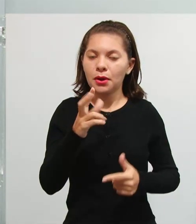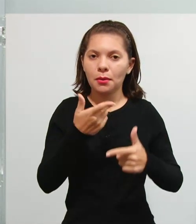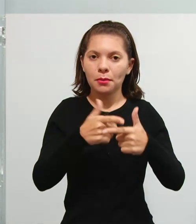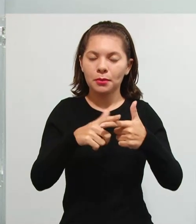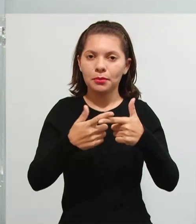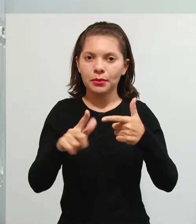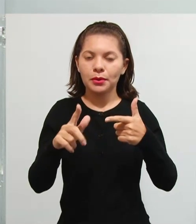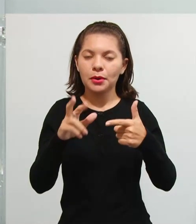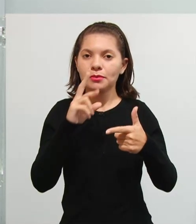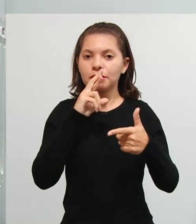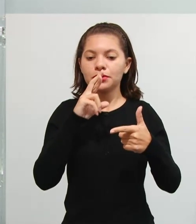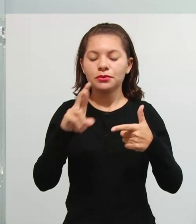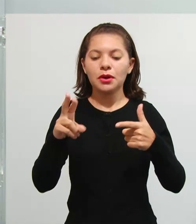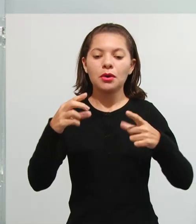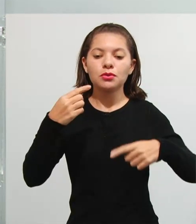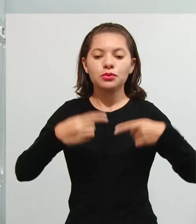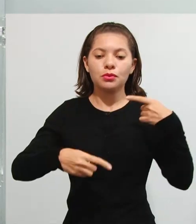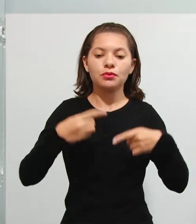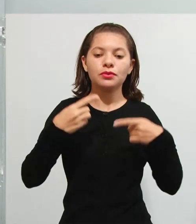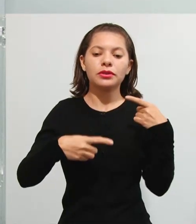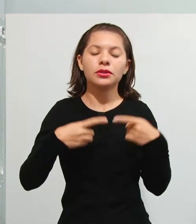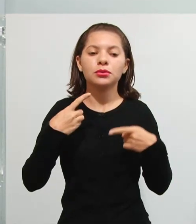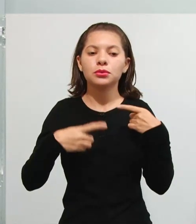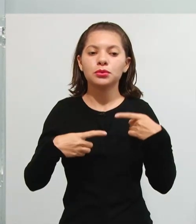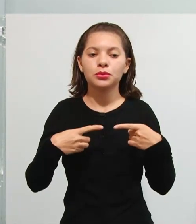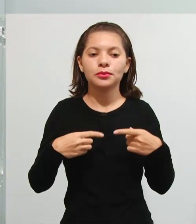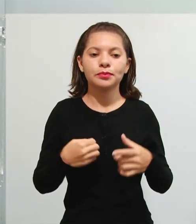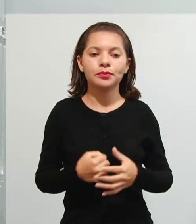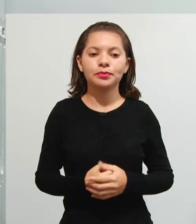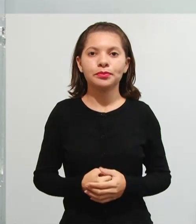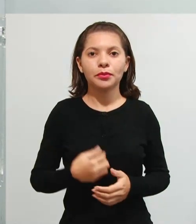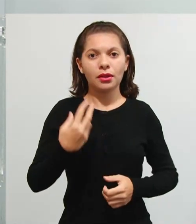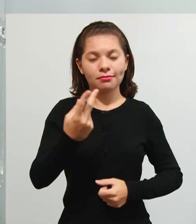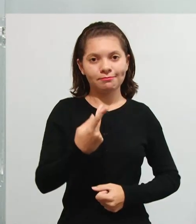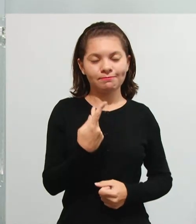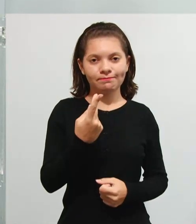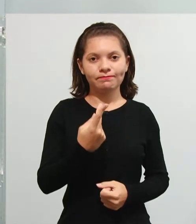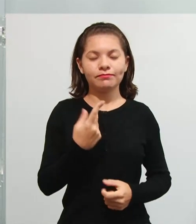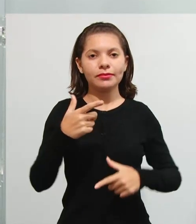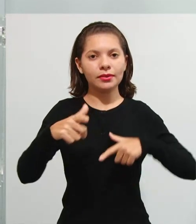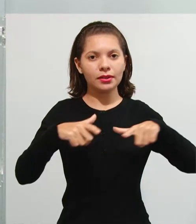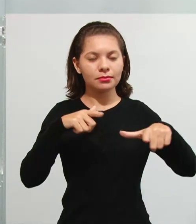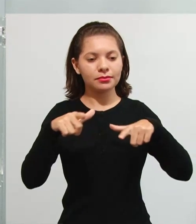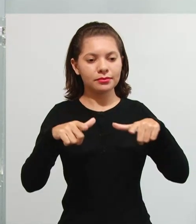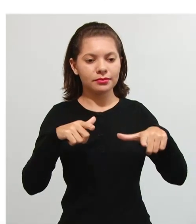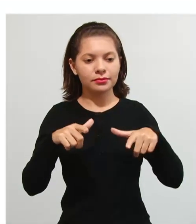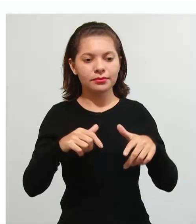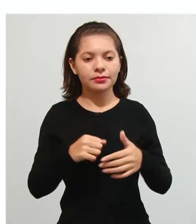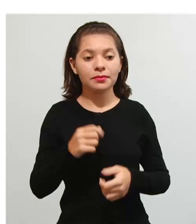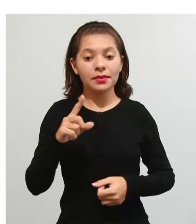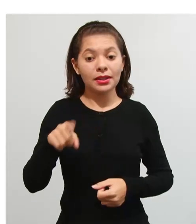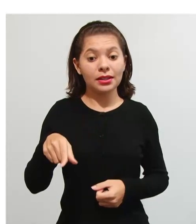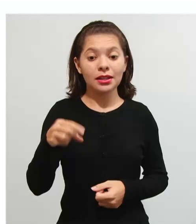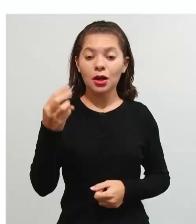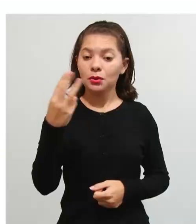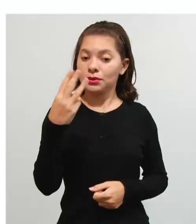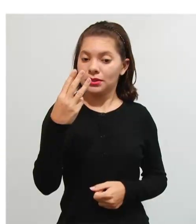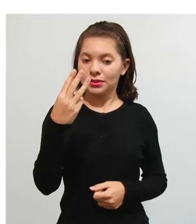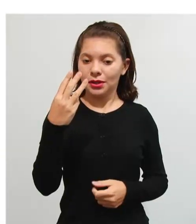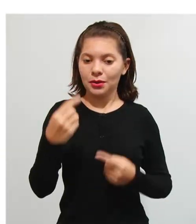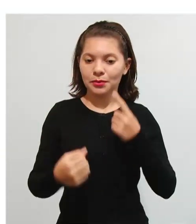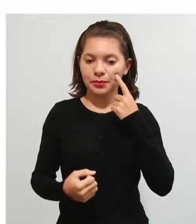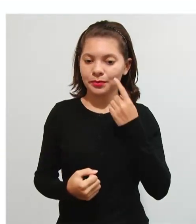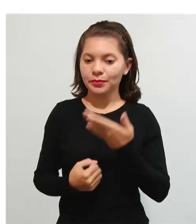na resolução dos conflitos, na execução das nossas atividades, né? E o terceiro pezinho,